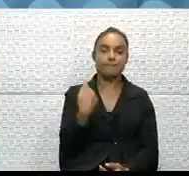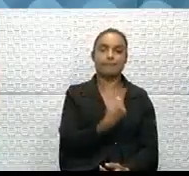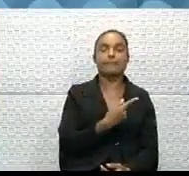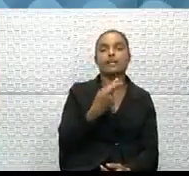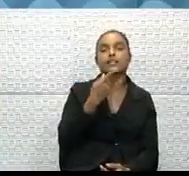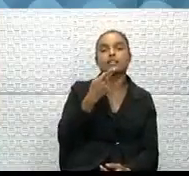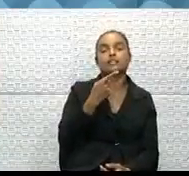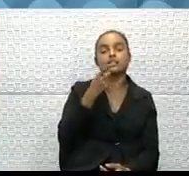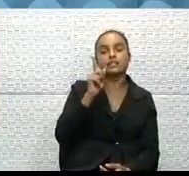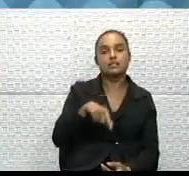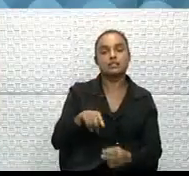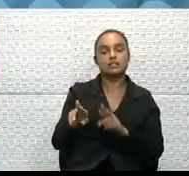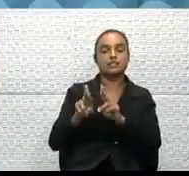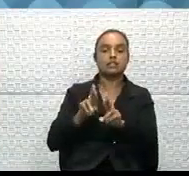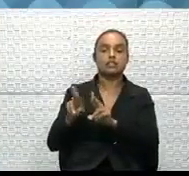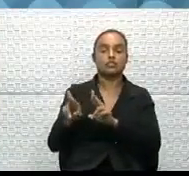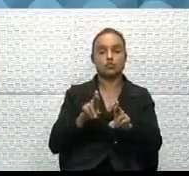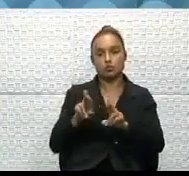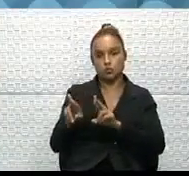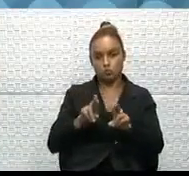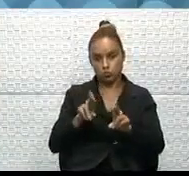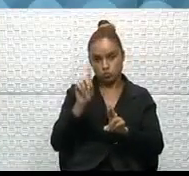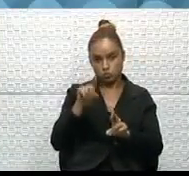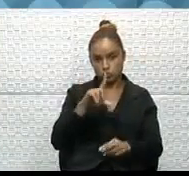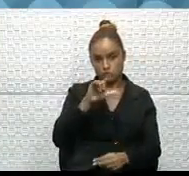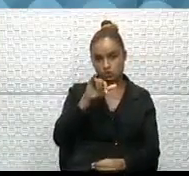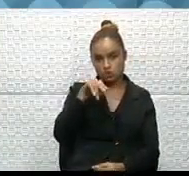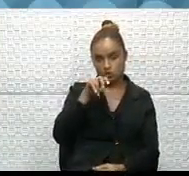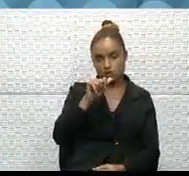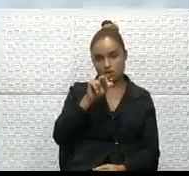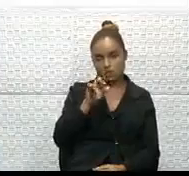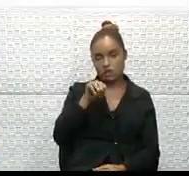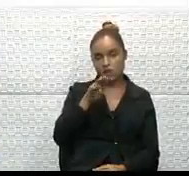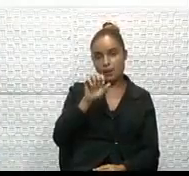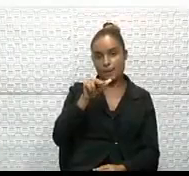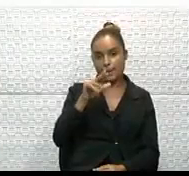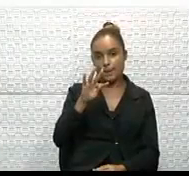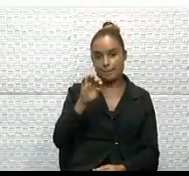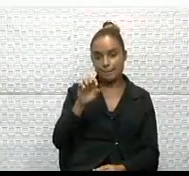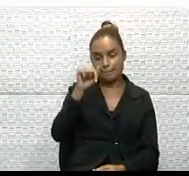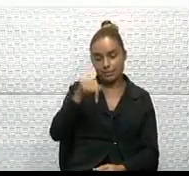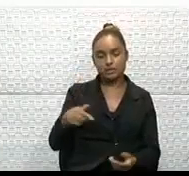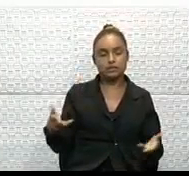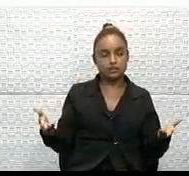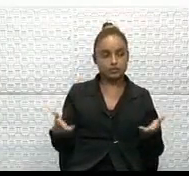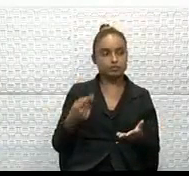elas estão correlacionadas linearmente. Continue acompanhando comigo no quadro.